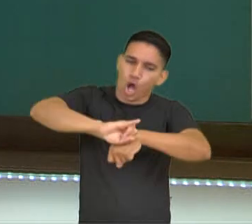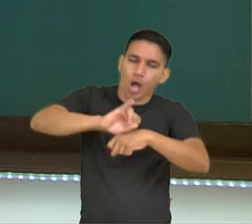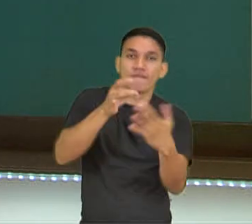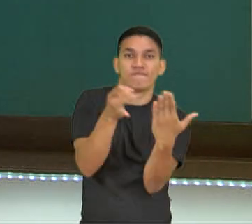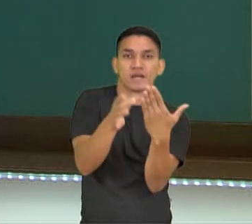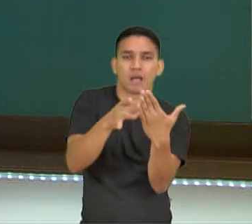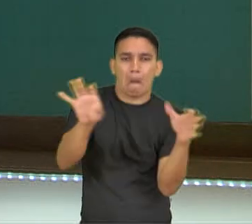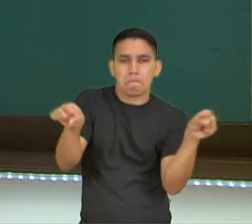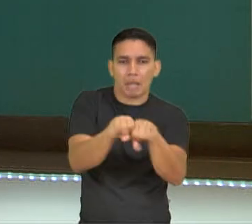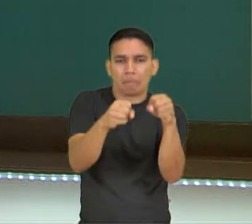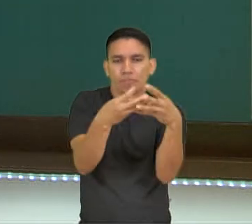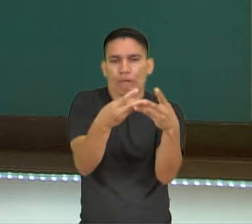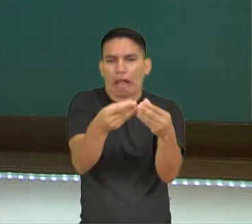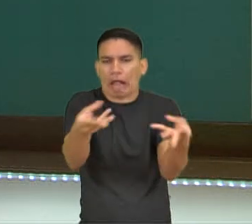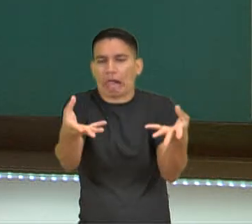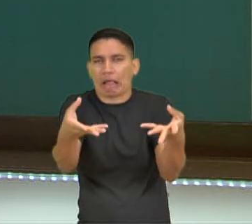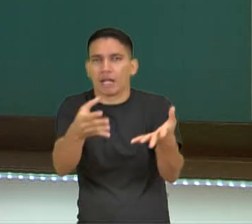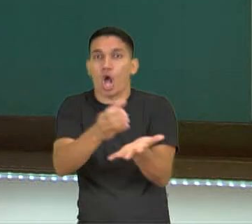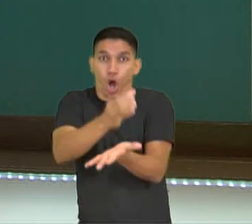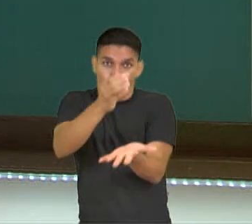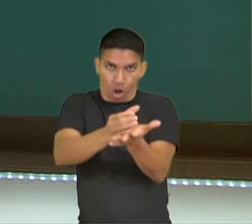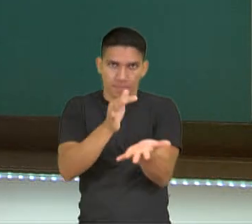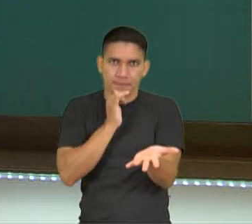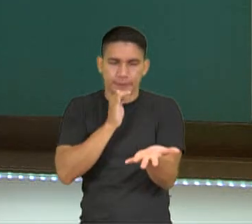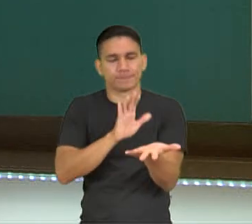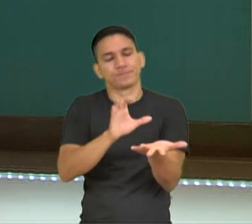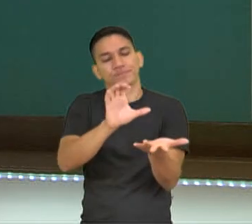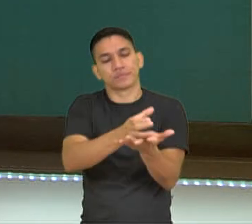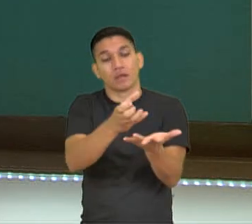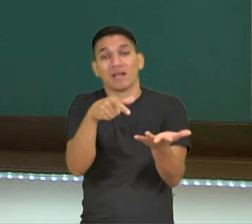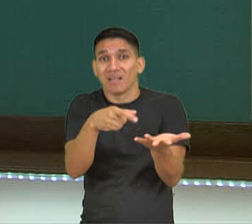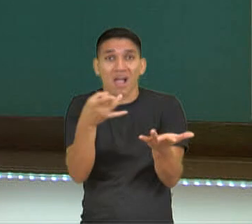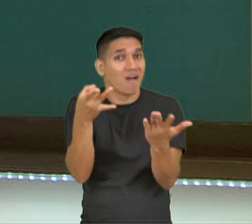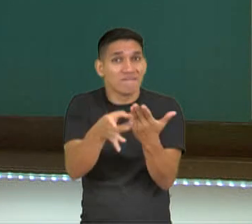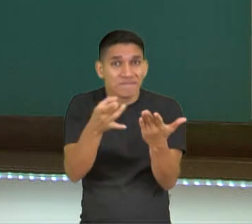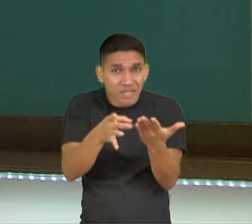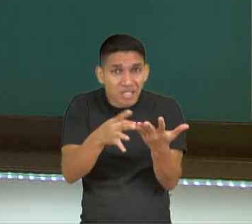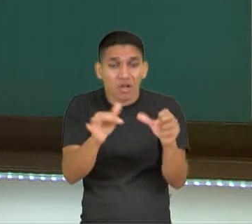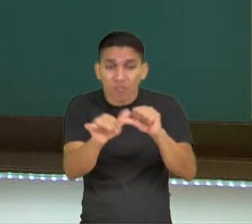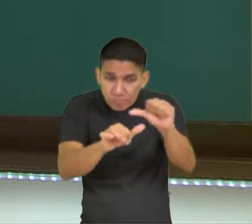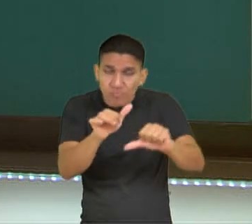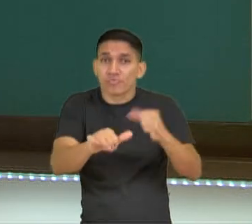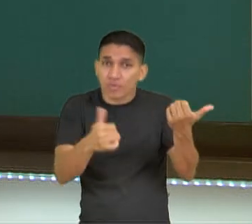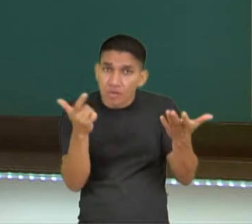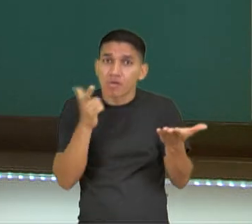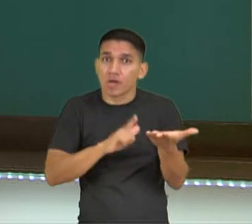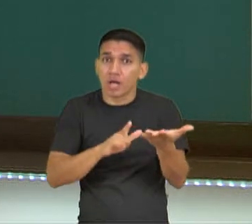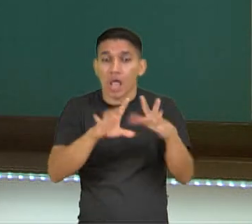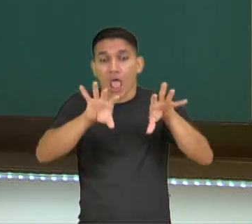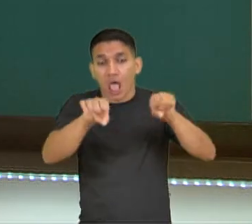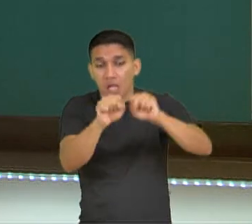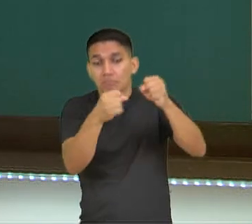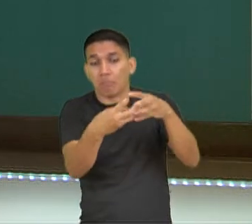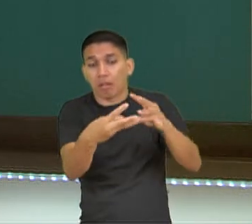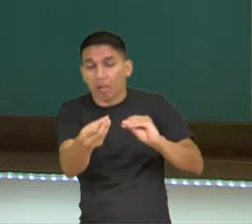quebrado, no caso o copo, veja, o vidro é reciclável, né? Então, quebrou, a gente descarta para o